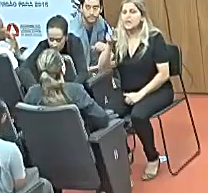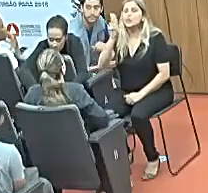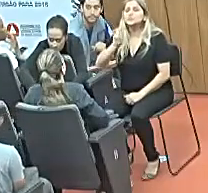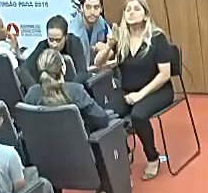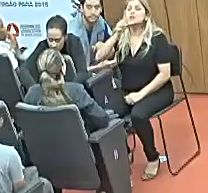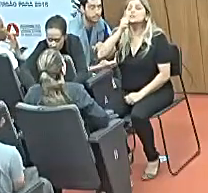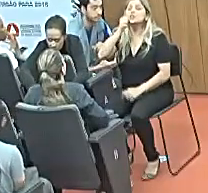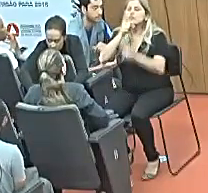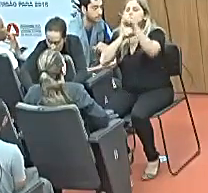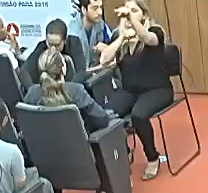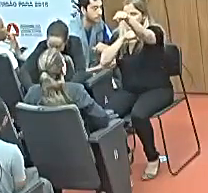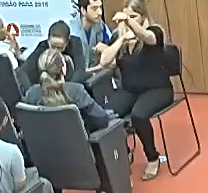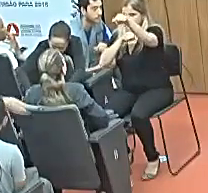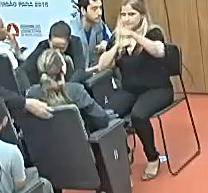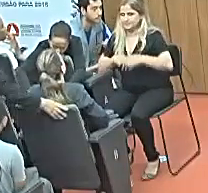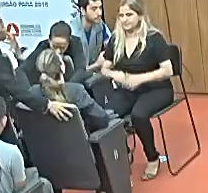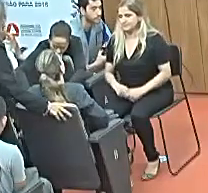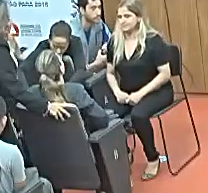pode